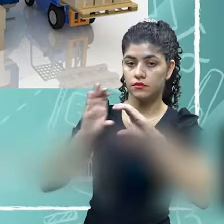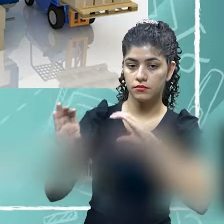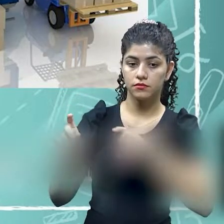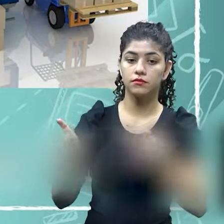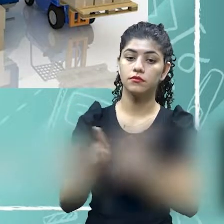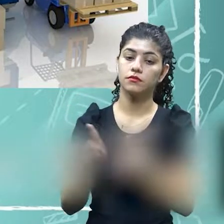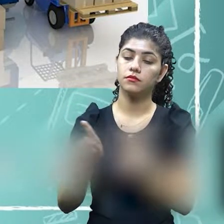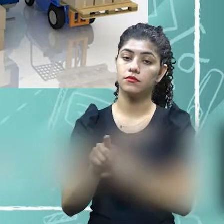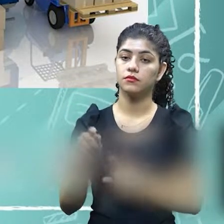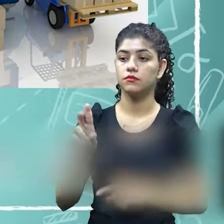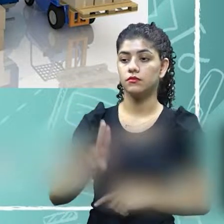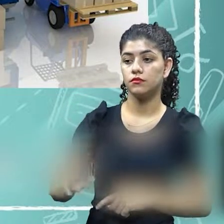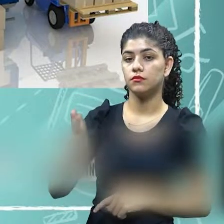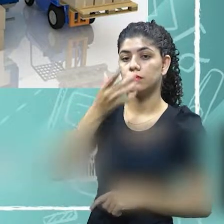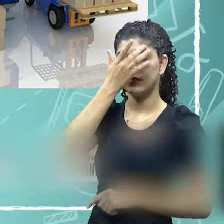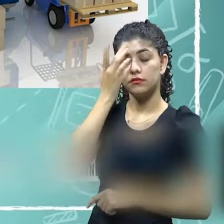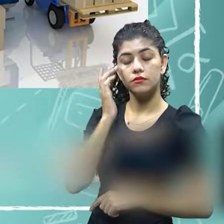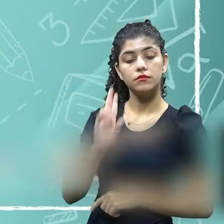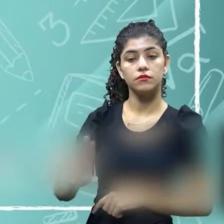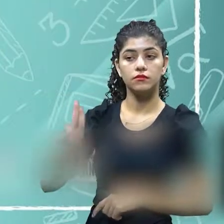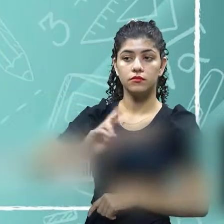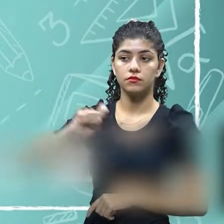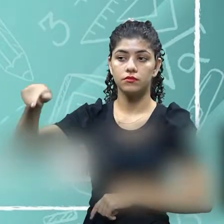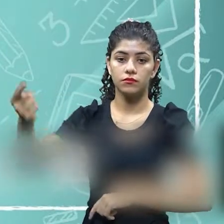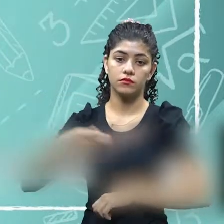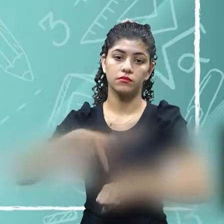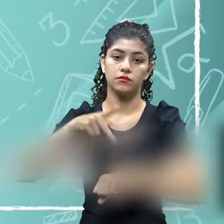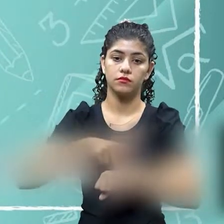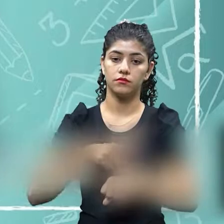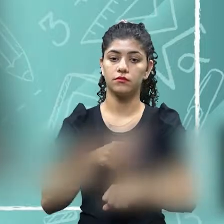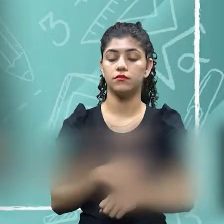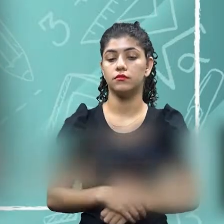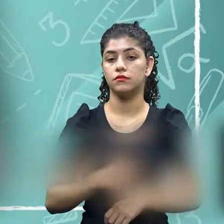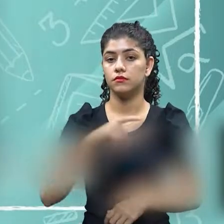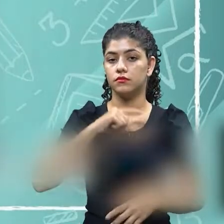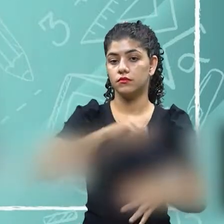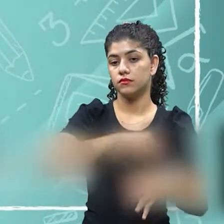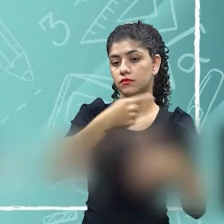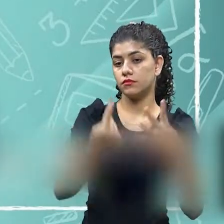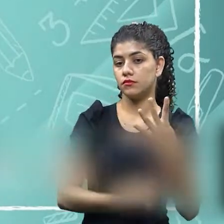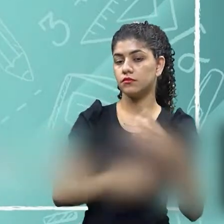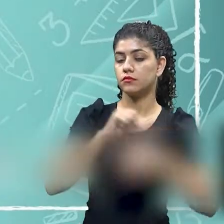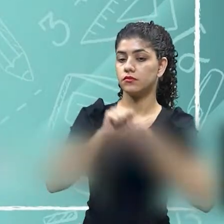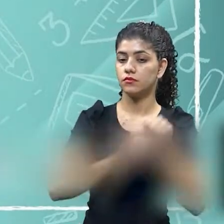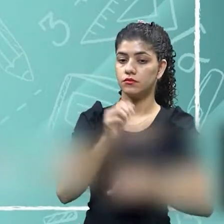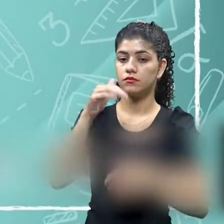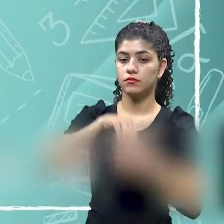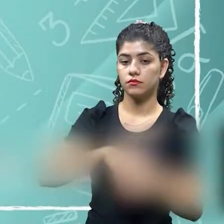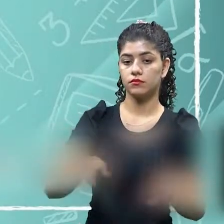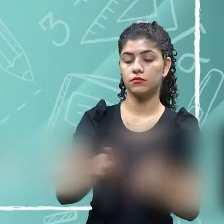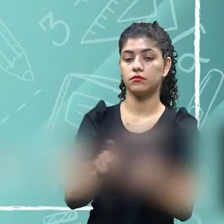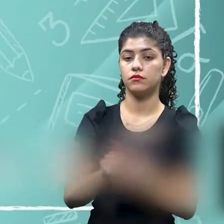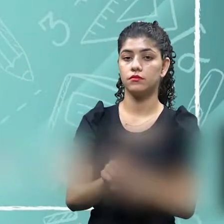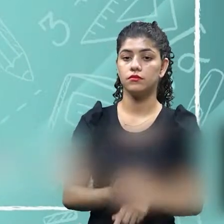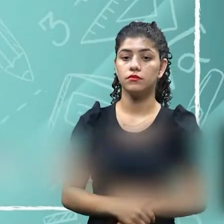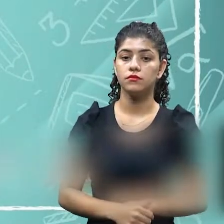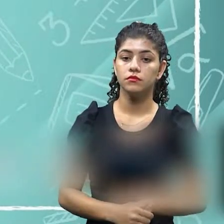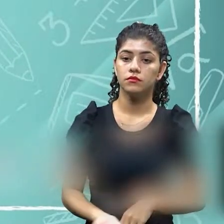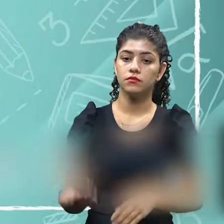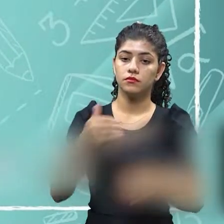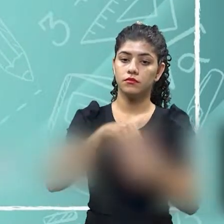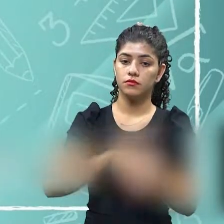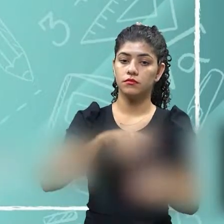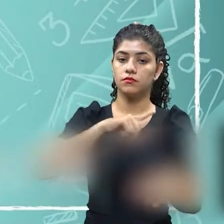prestadores de serviços e os clientes no exterior. Então observamos alguns tópicos que mudam dentro do transporte nacional e o